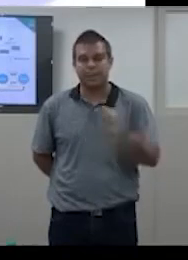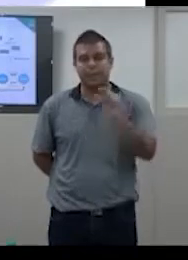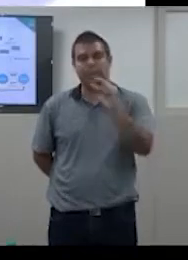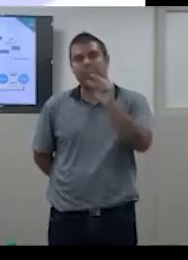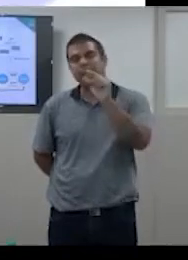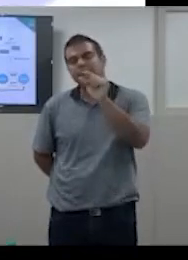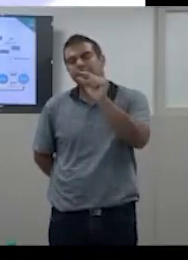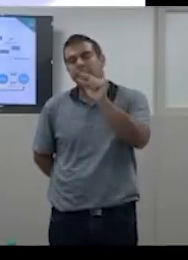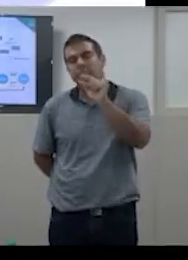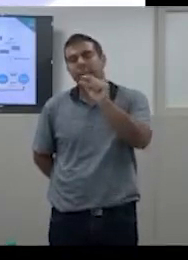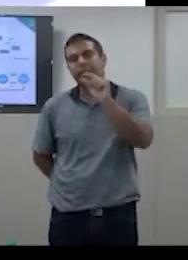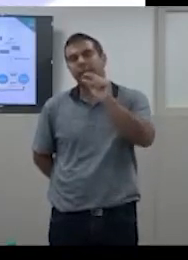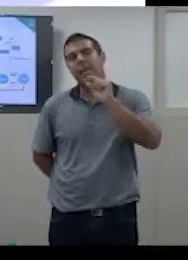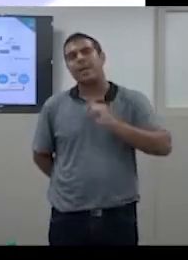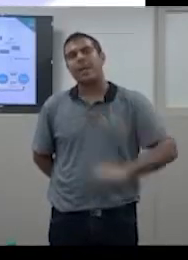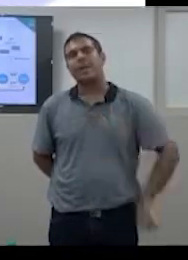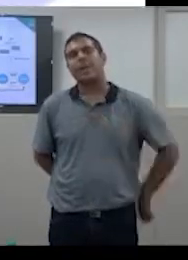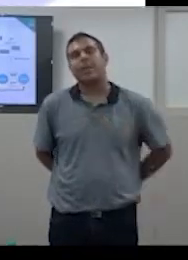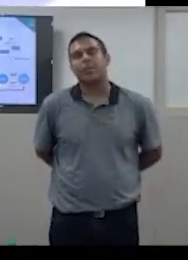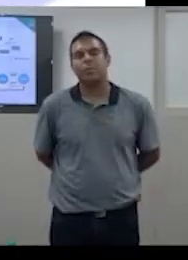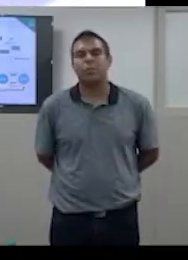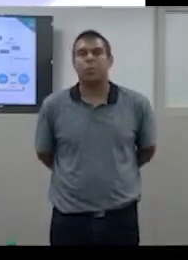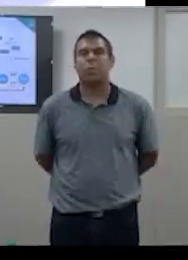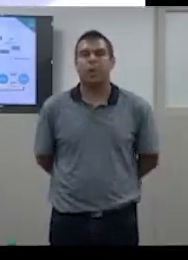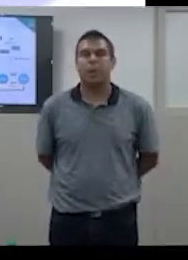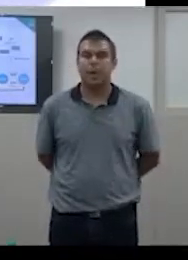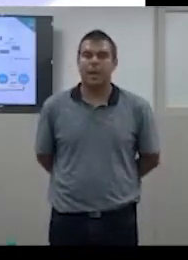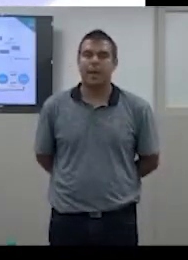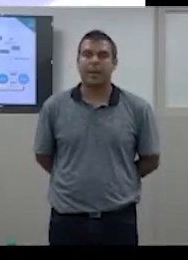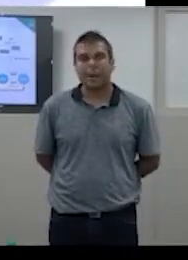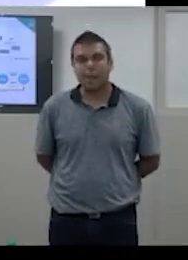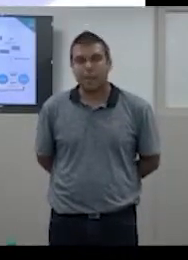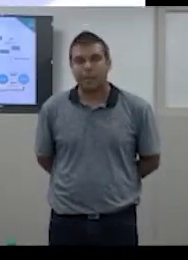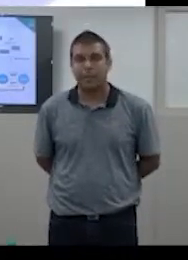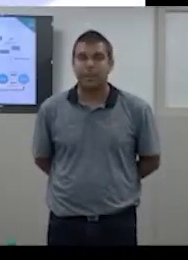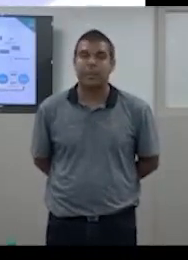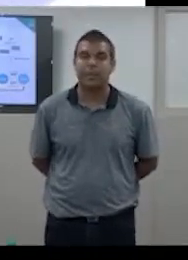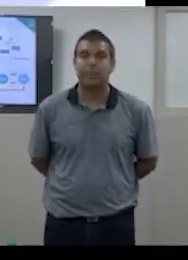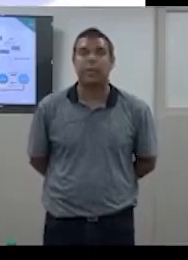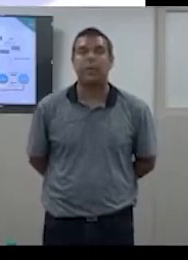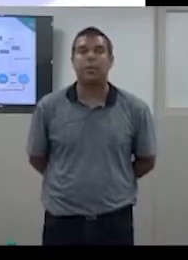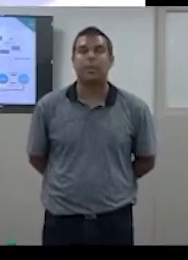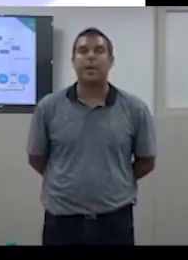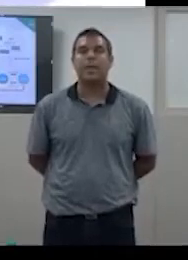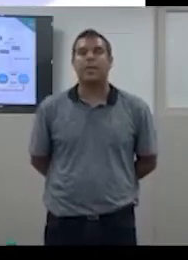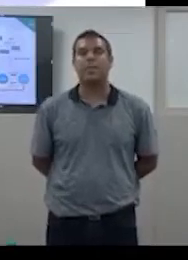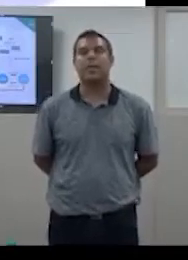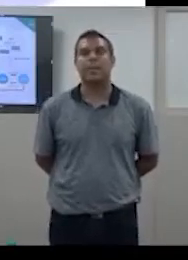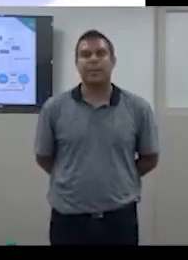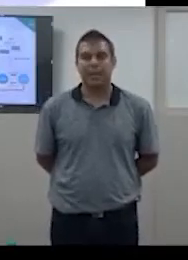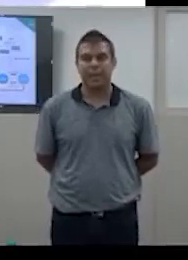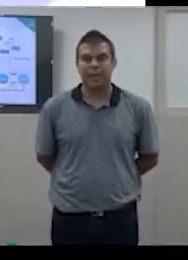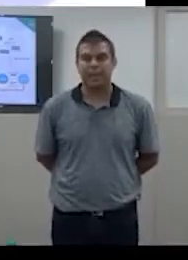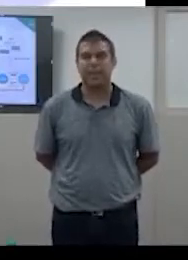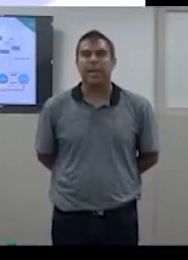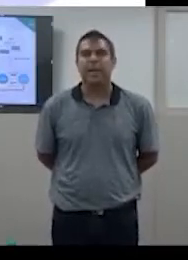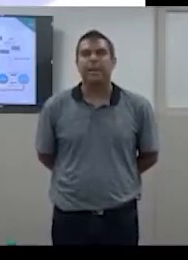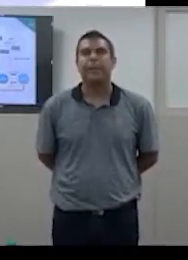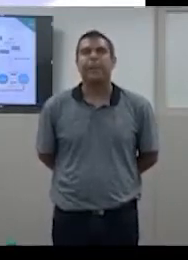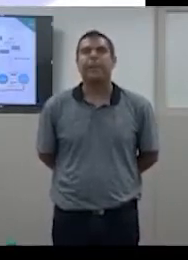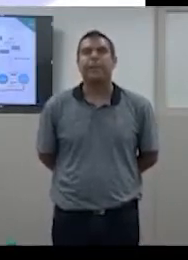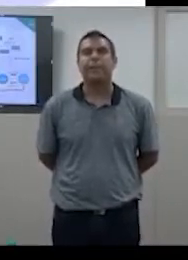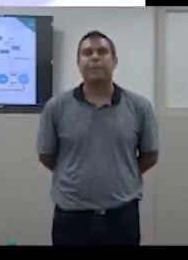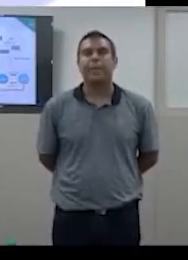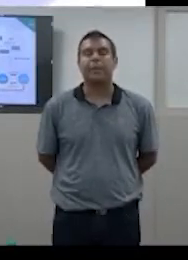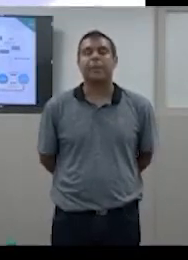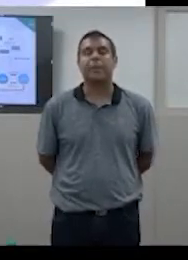com certeza conhece, que é umas bolinhas branquinhas que é colocado junto com a roupa de vocês dentro do guarda-roupa, que é chamada naftalina.